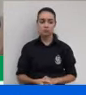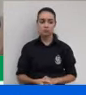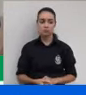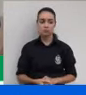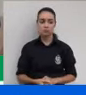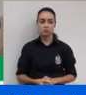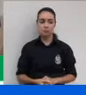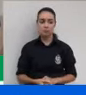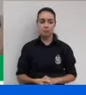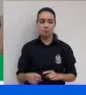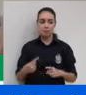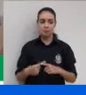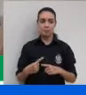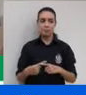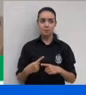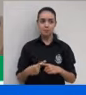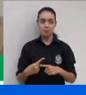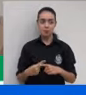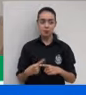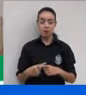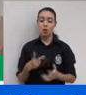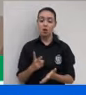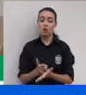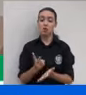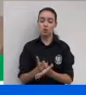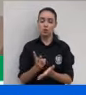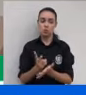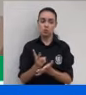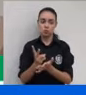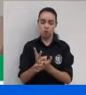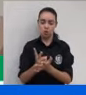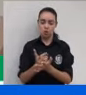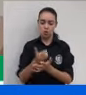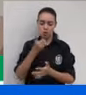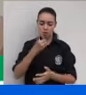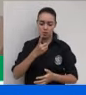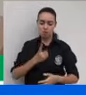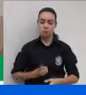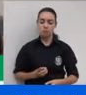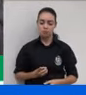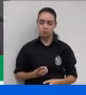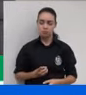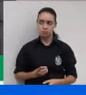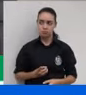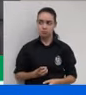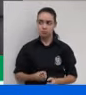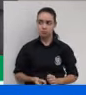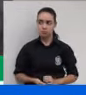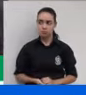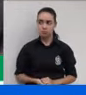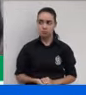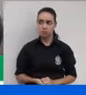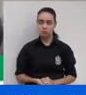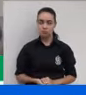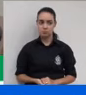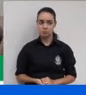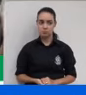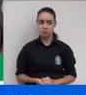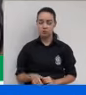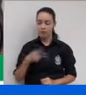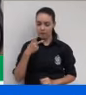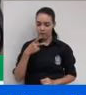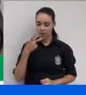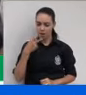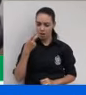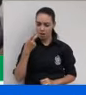trair porque eu quero continuar com a minha dignidade quando eu tenho que dizer uma coisa um